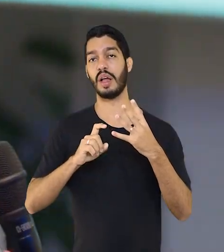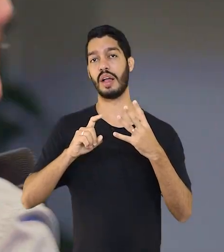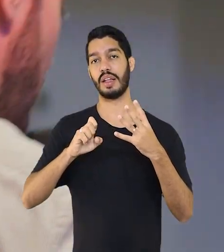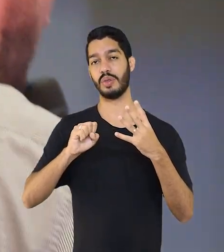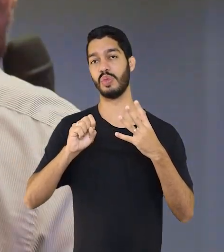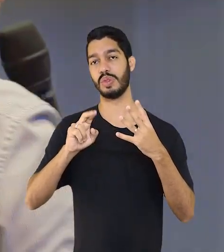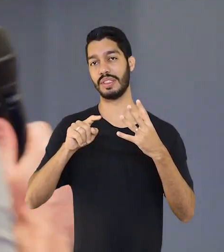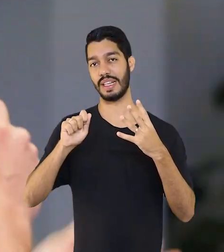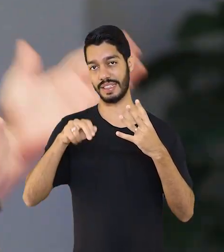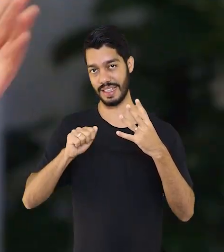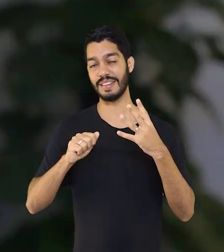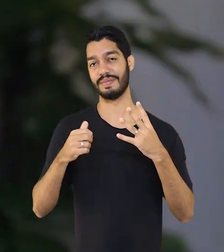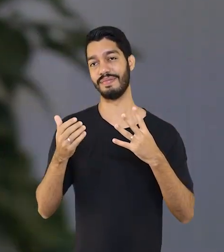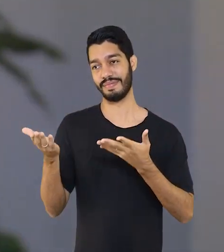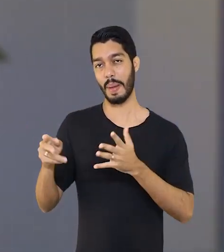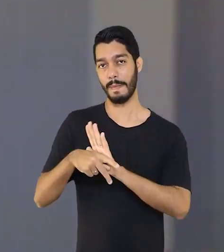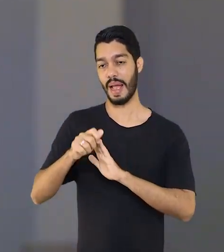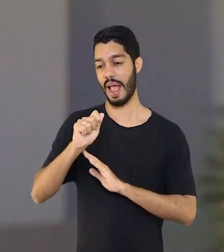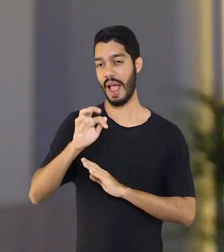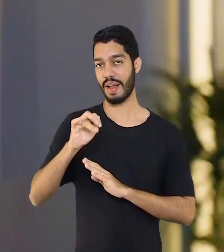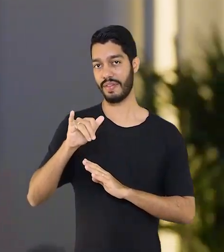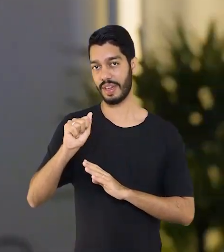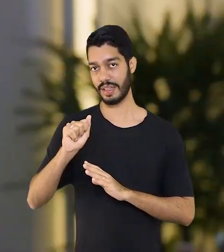vir ao palco. E muito obrigado pelo tempo de vocês.